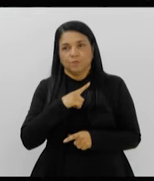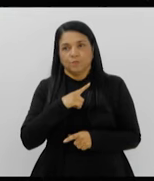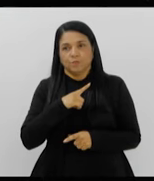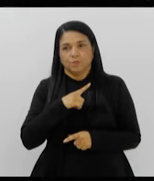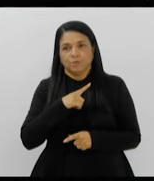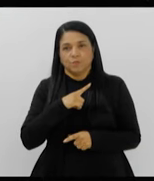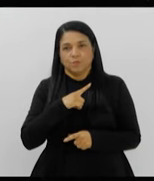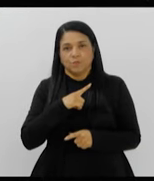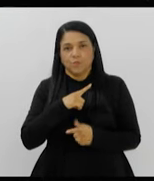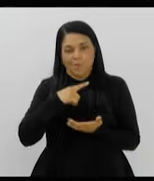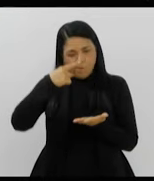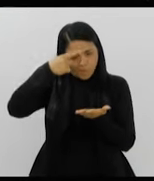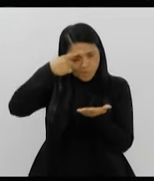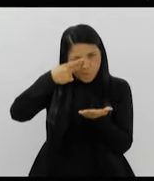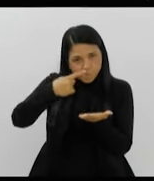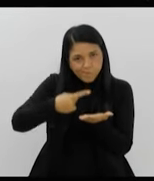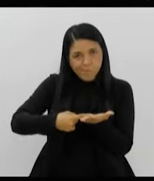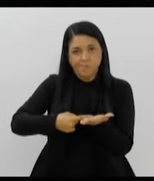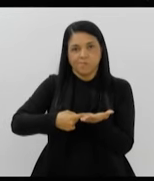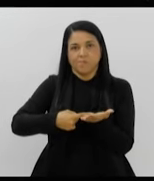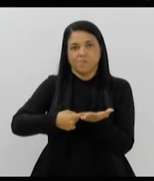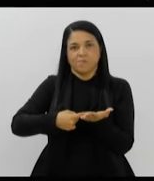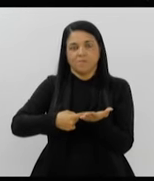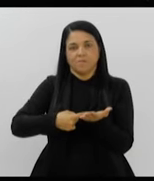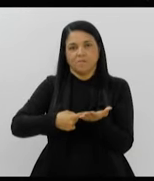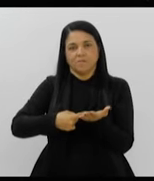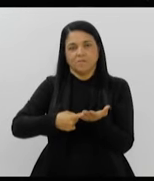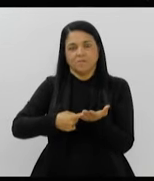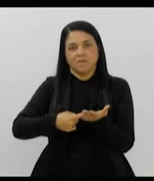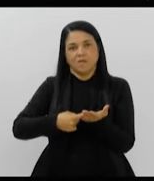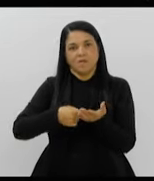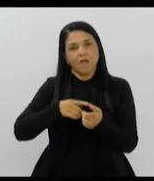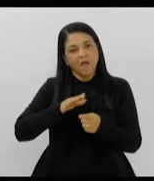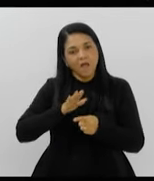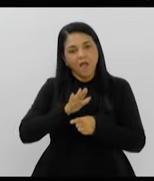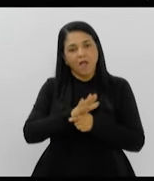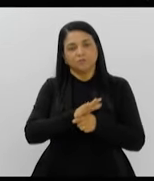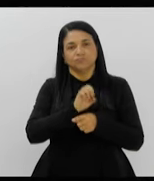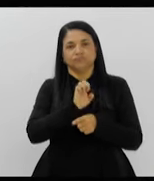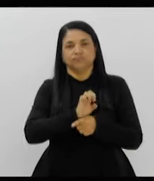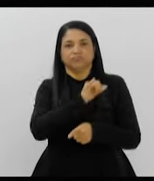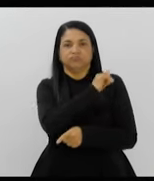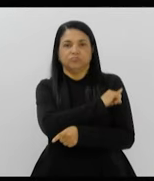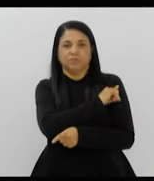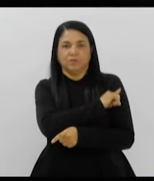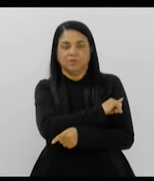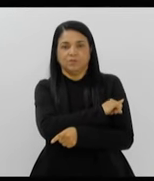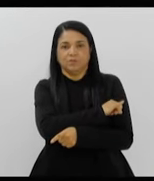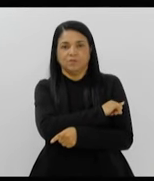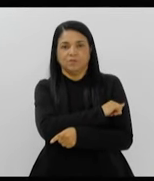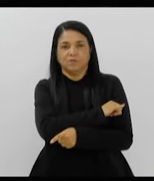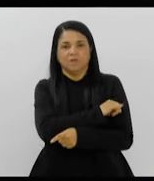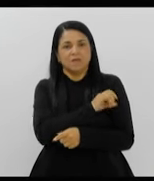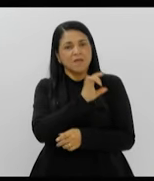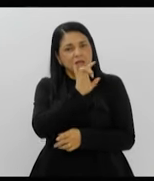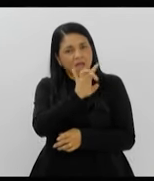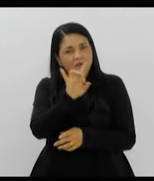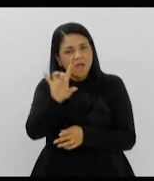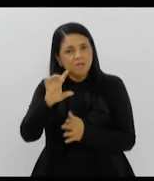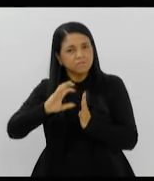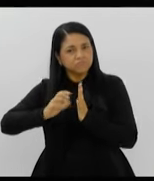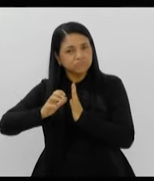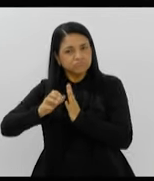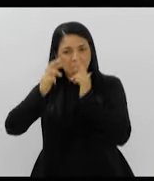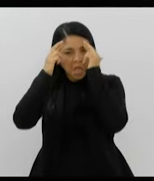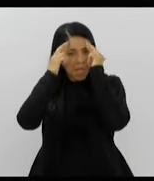um pacto a favor do Estado do Rio de Janeiro. Cada um respeitando